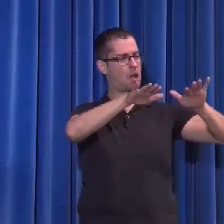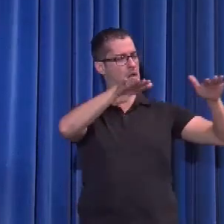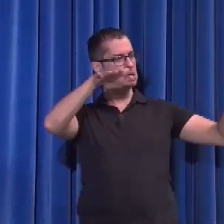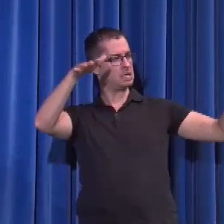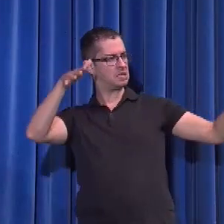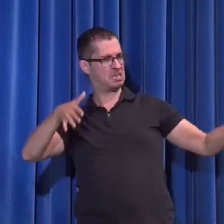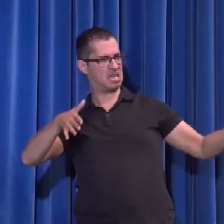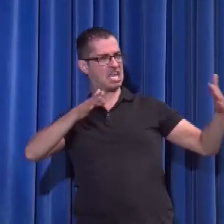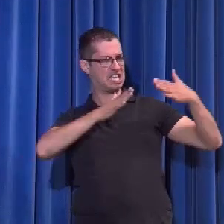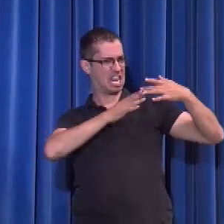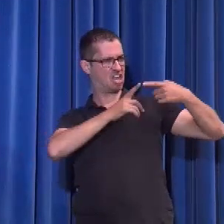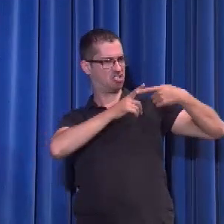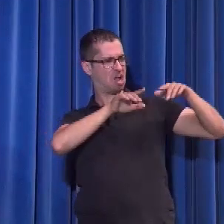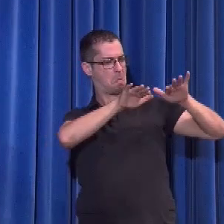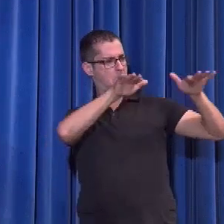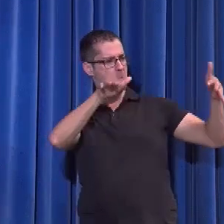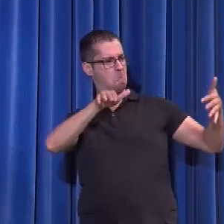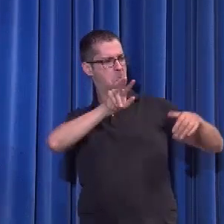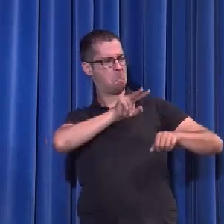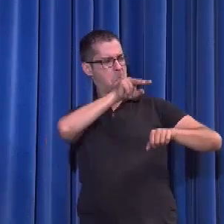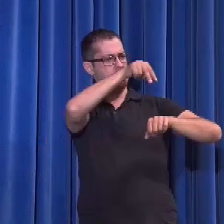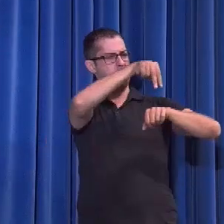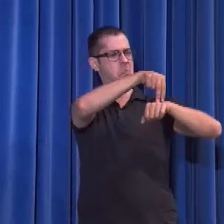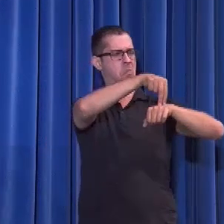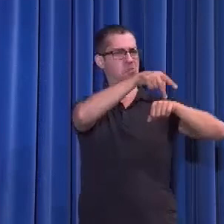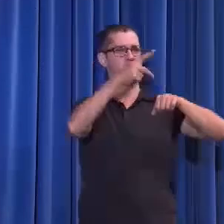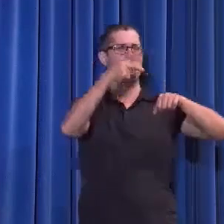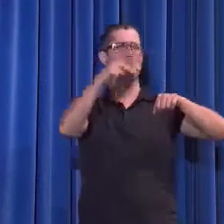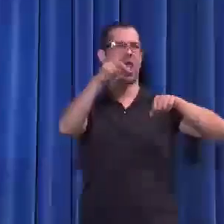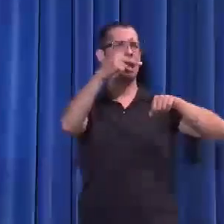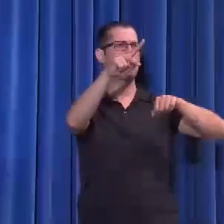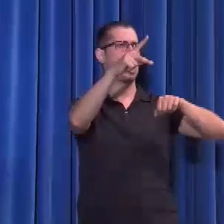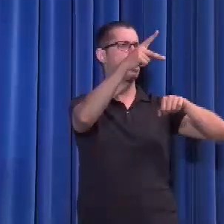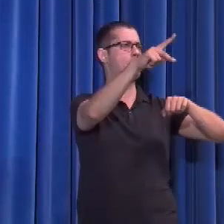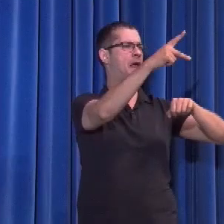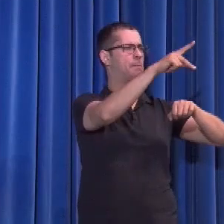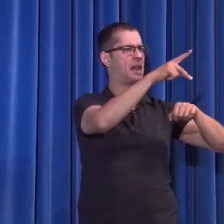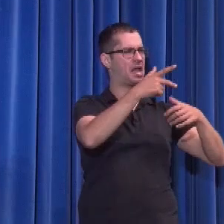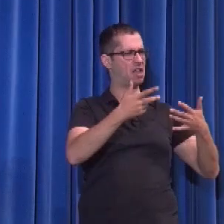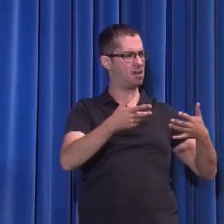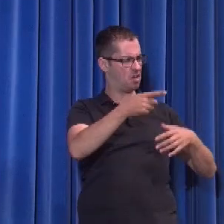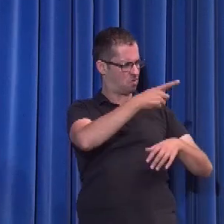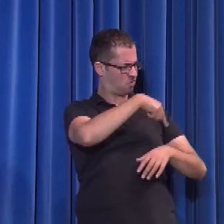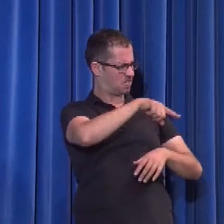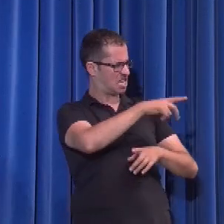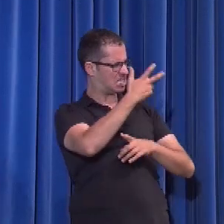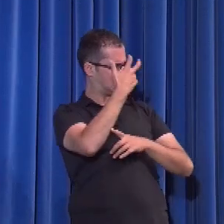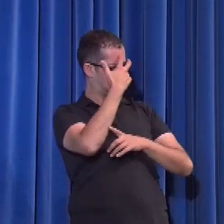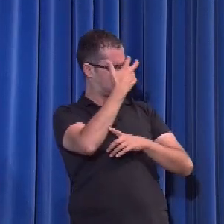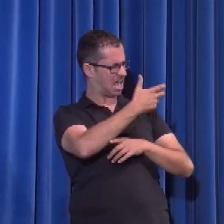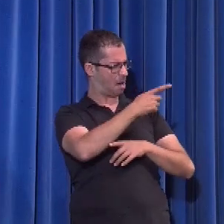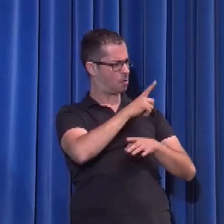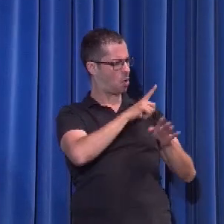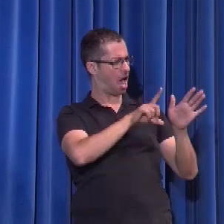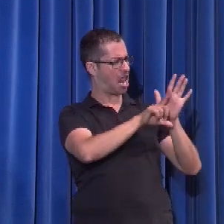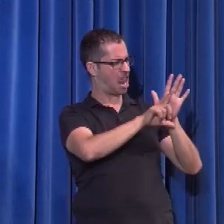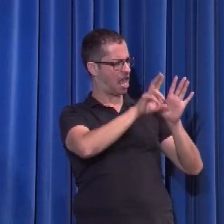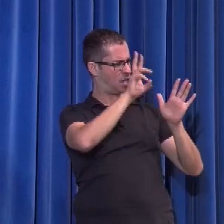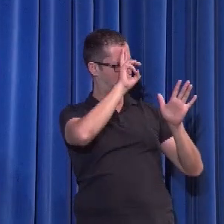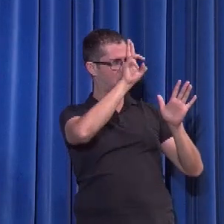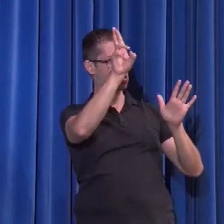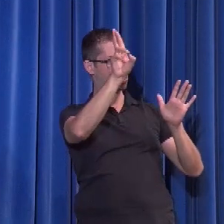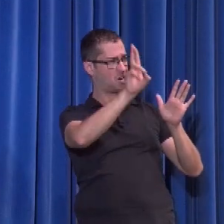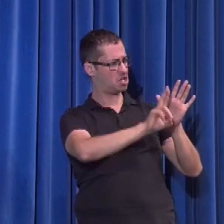igrejas. Como que vocês são sábios e a lei do Senhor está com vocês? A prática, a vida de vocês é